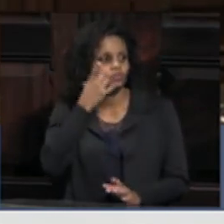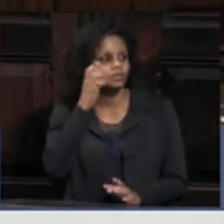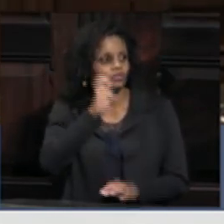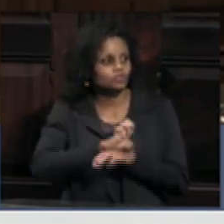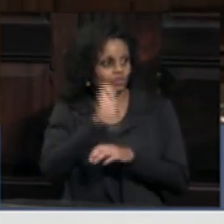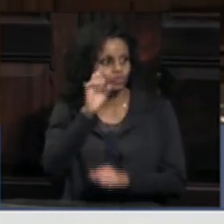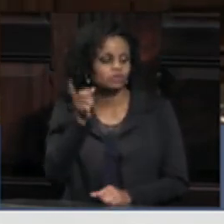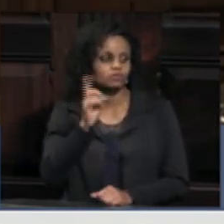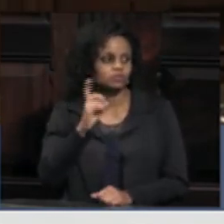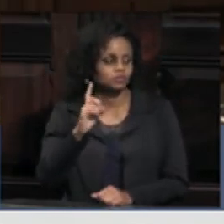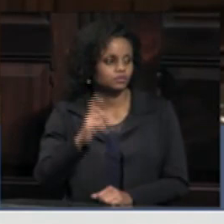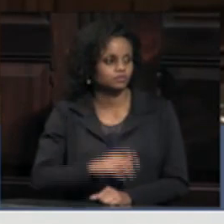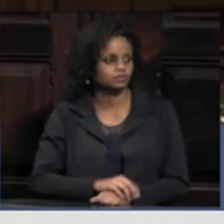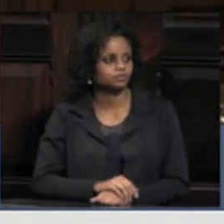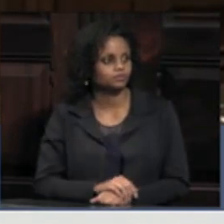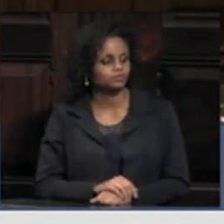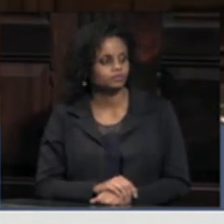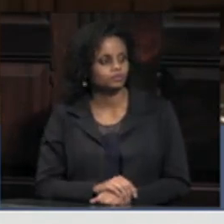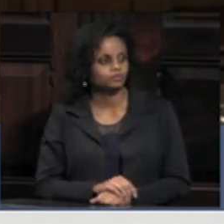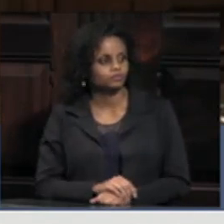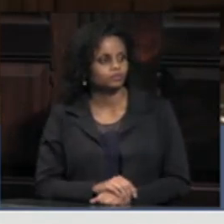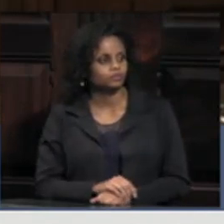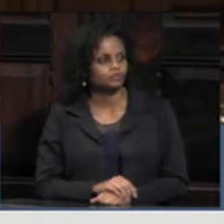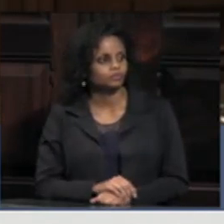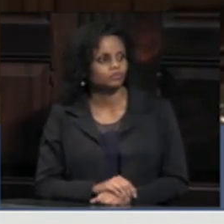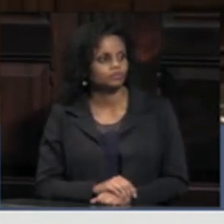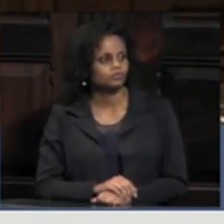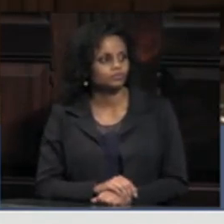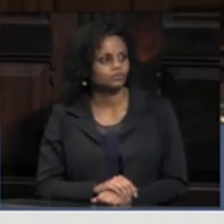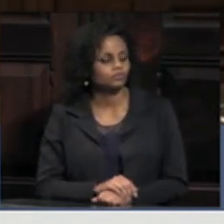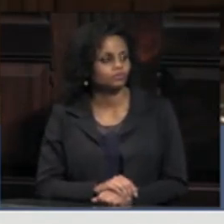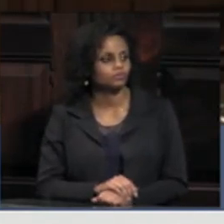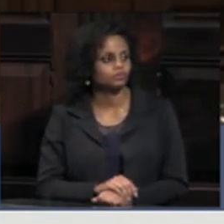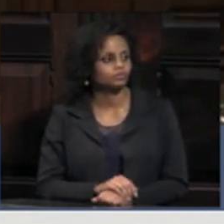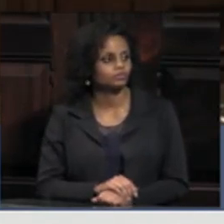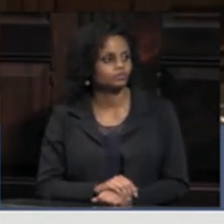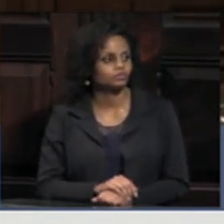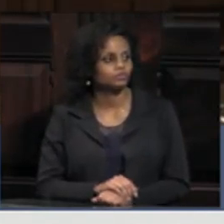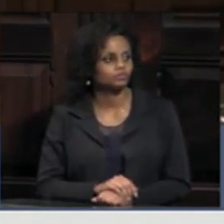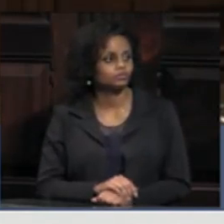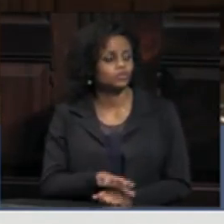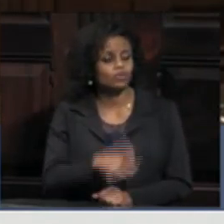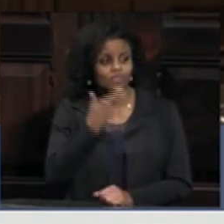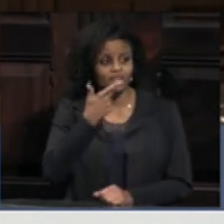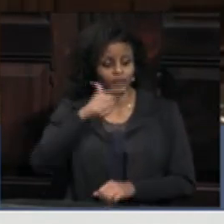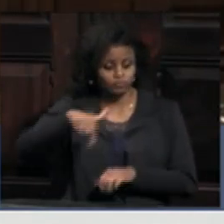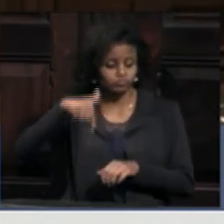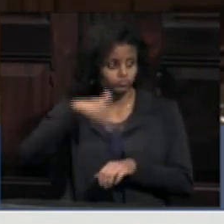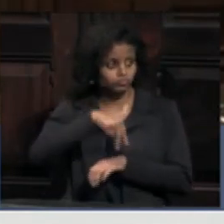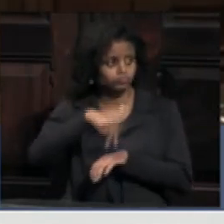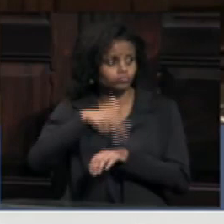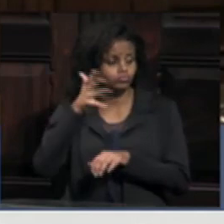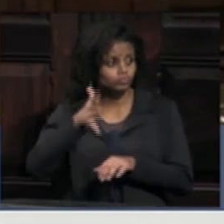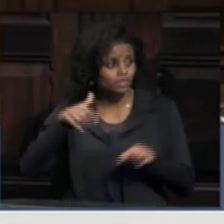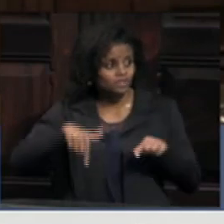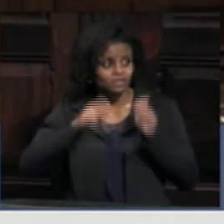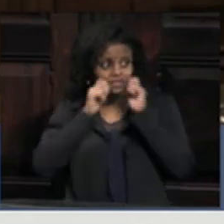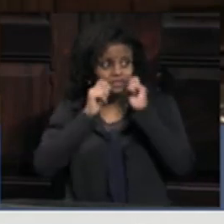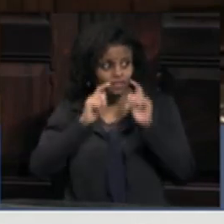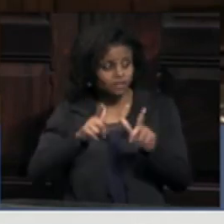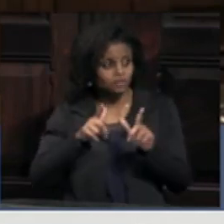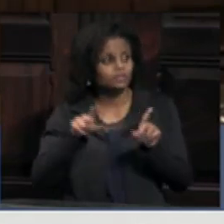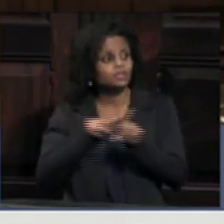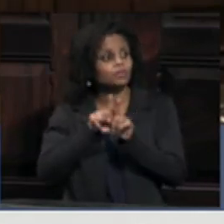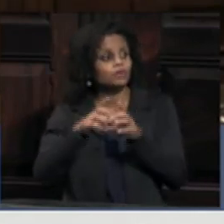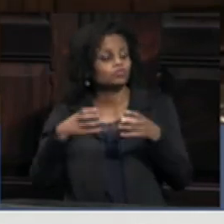Por contingências, isso, importante dizer, falei nessa tribuna e na Comissão de